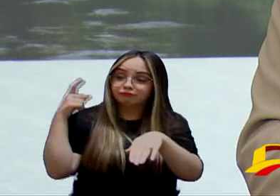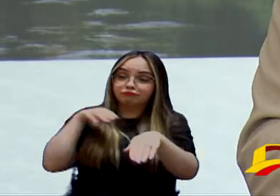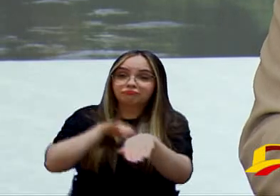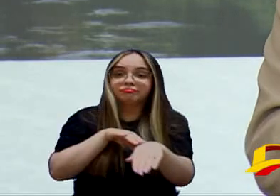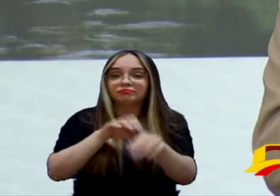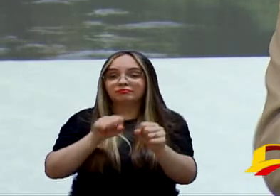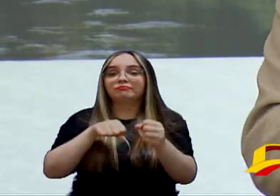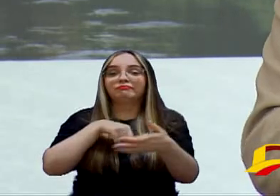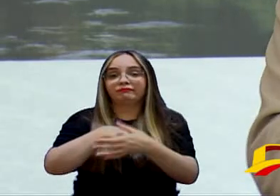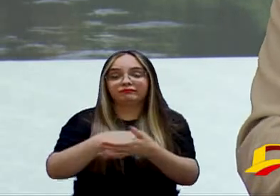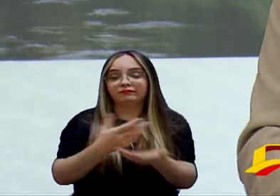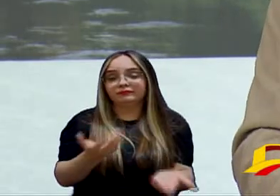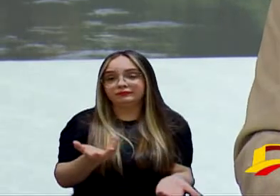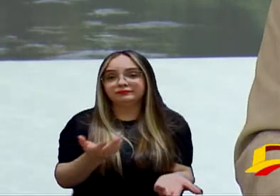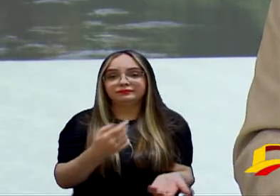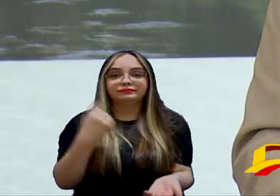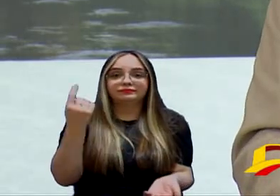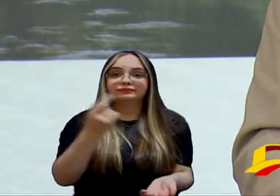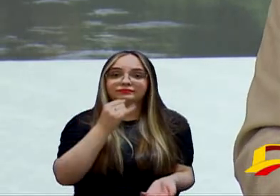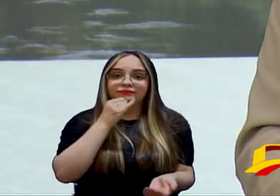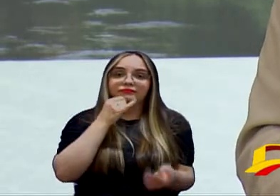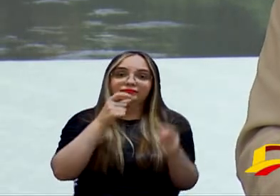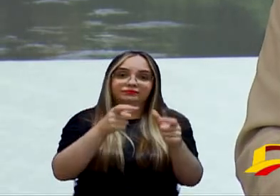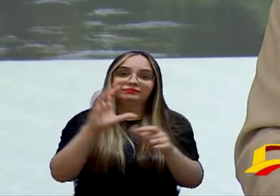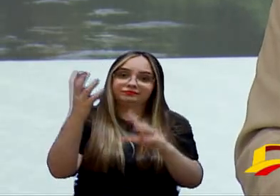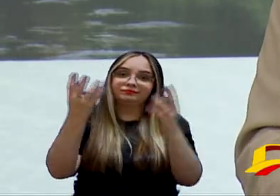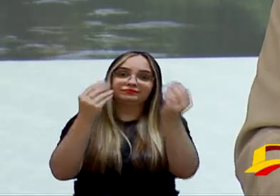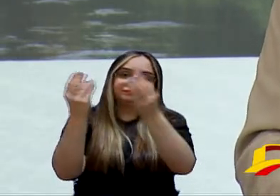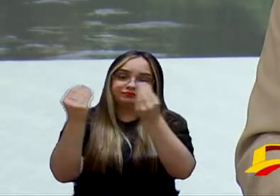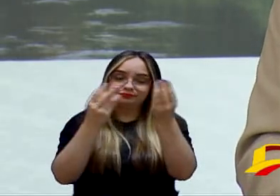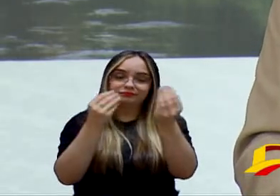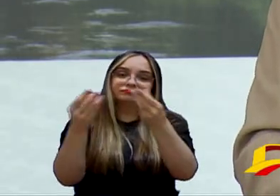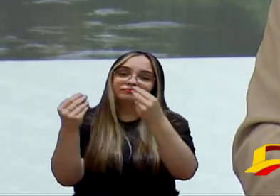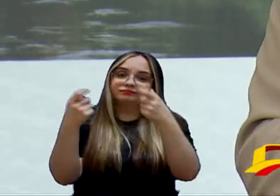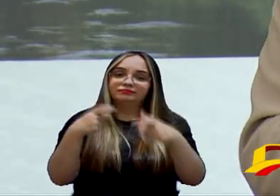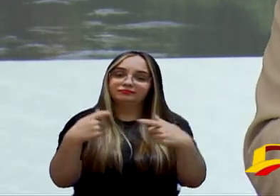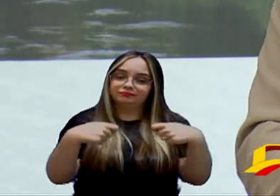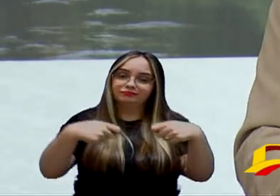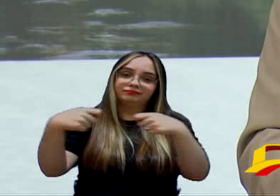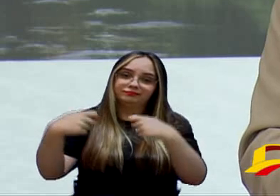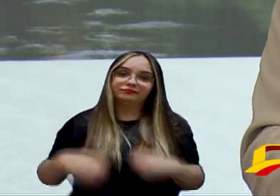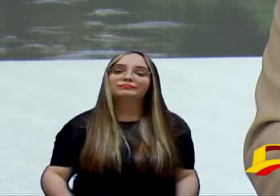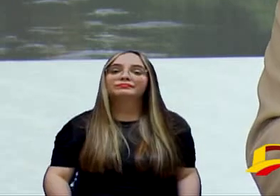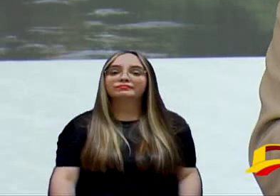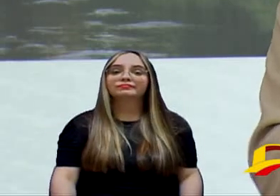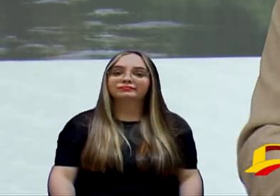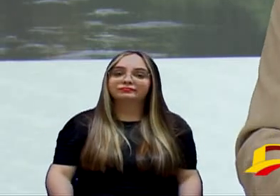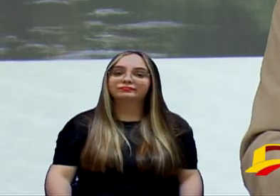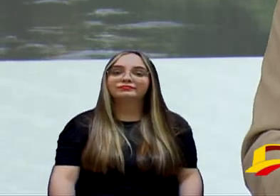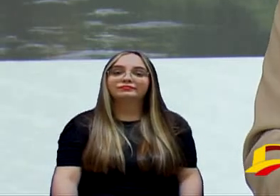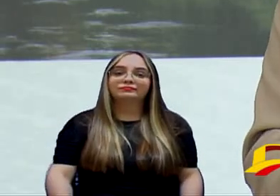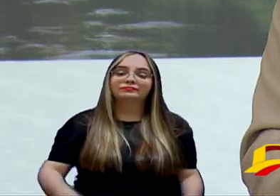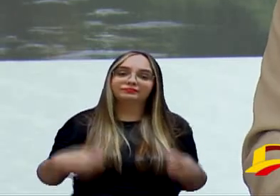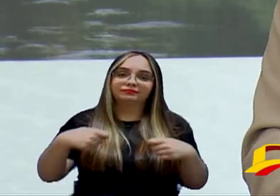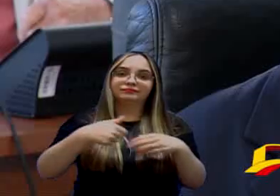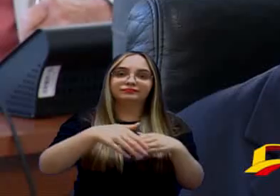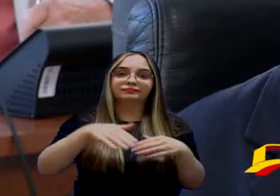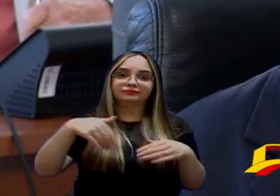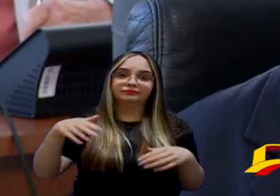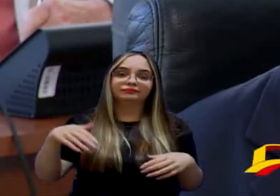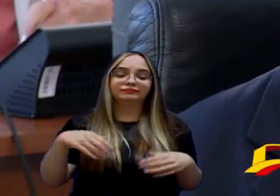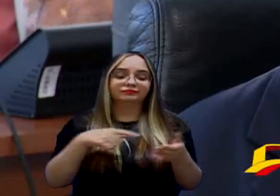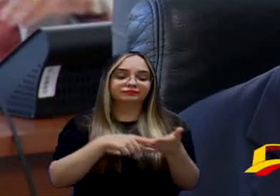principalmente onde a gente circula muito naquela região da zona norte a pintura de solo é revitalização